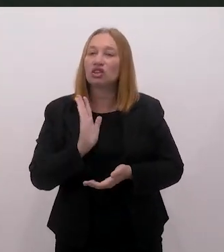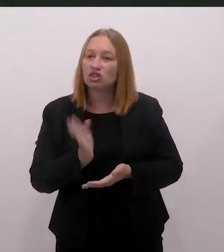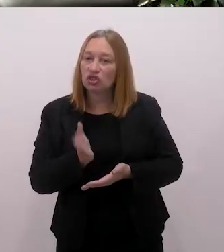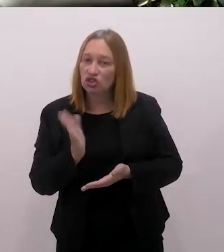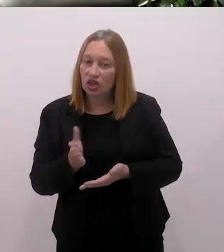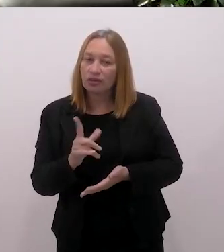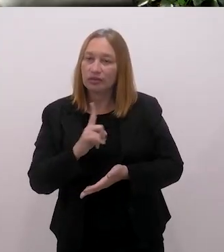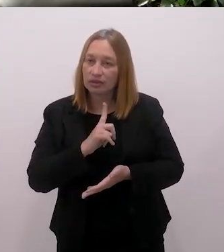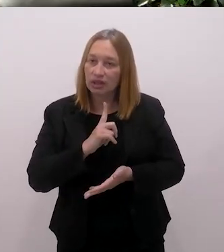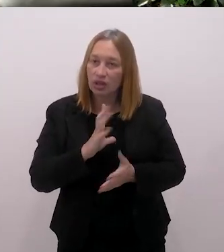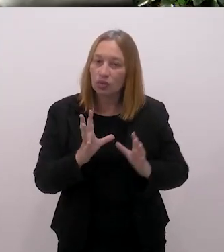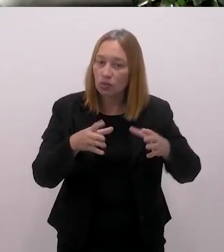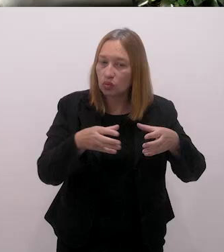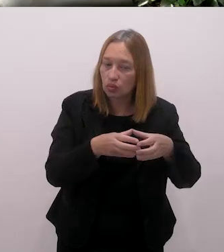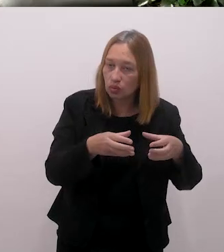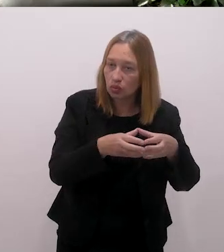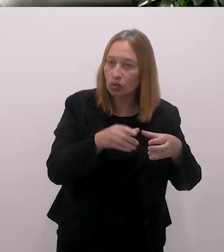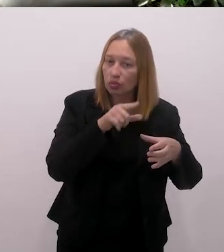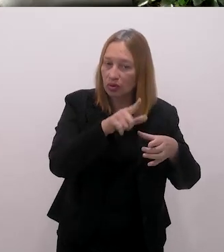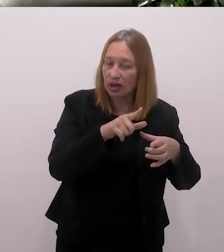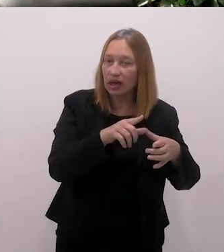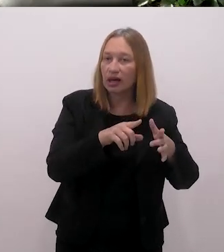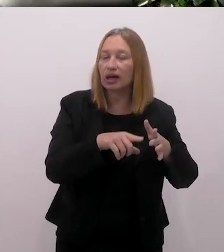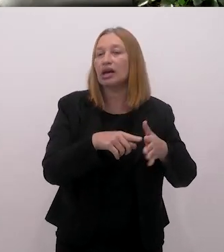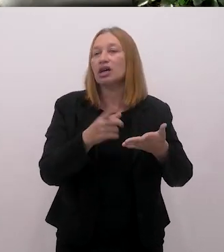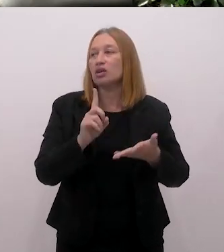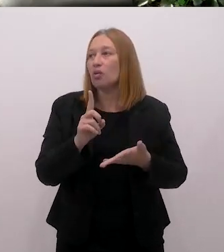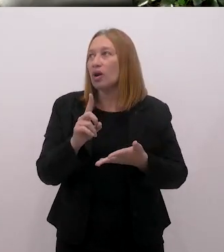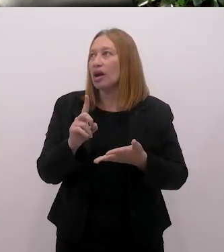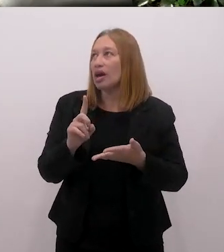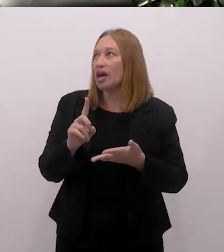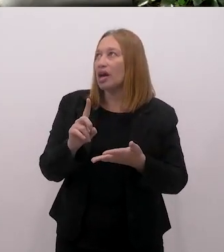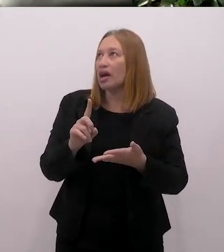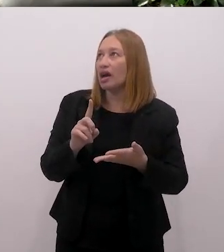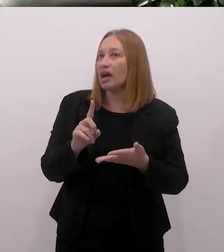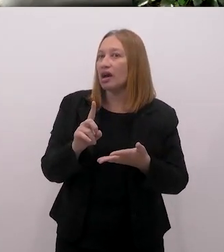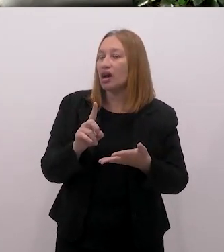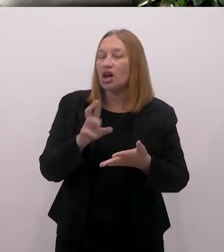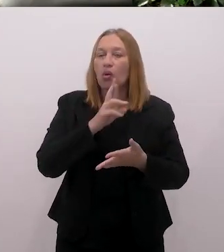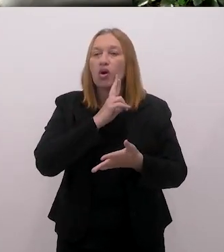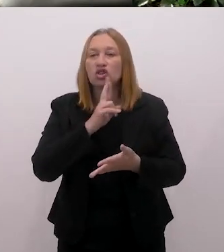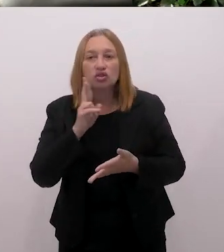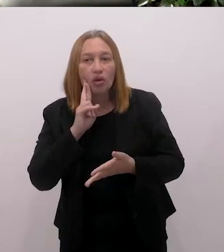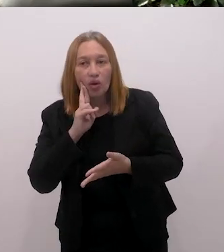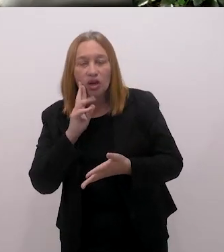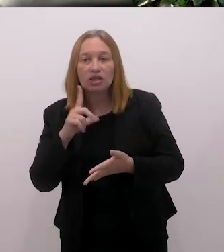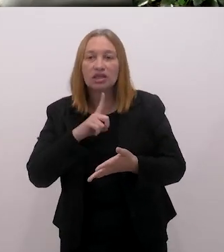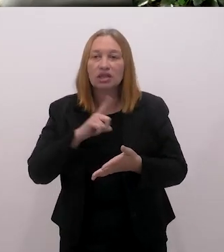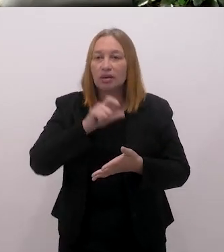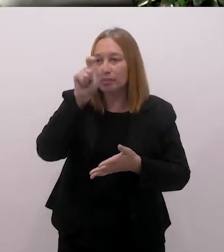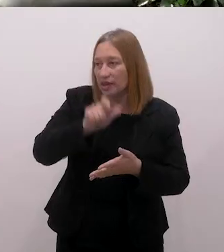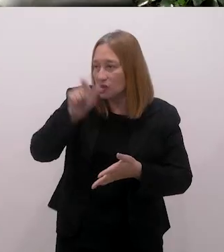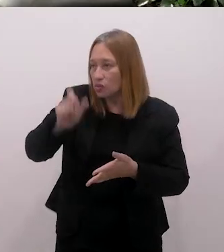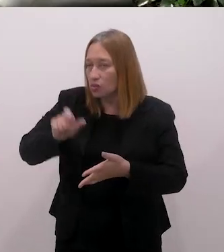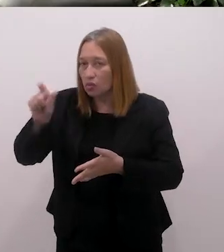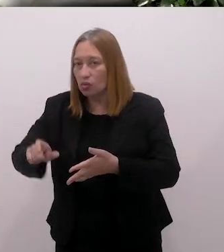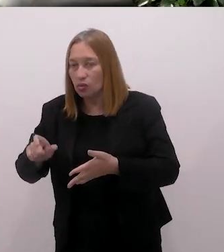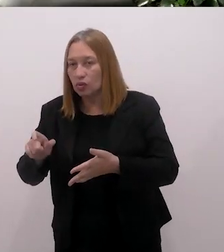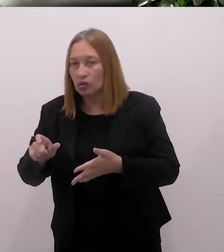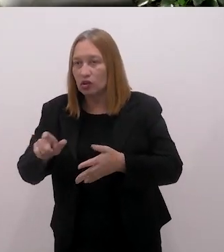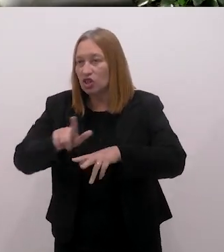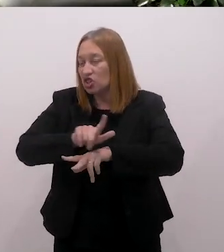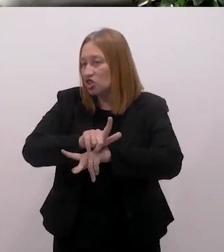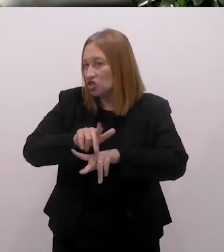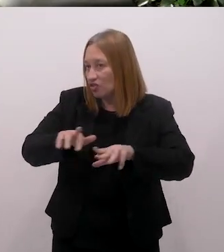advogado. Então, a gente já tem aquelas pessoas, porque não é dizer que é um restaurante, tem